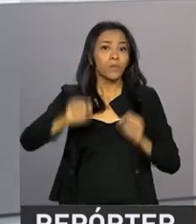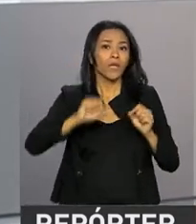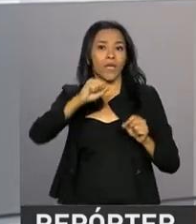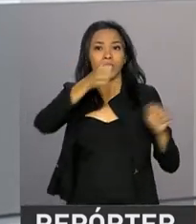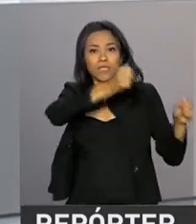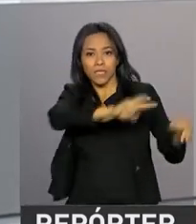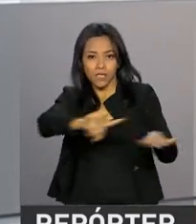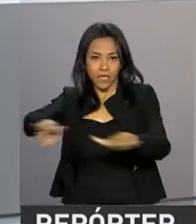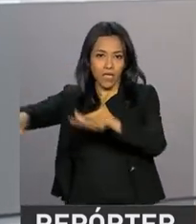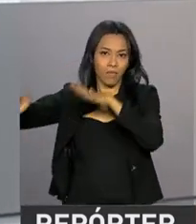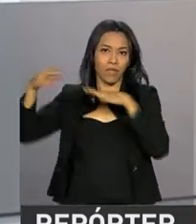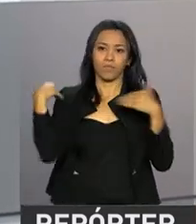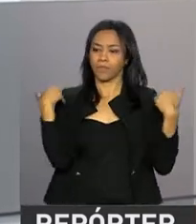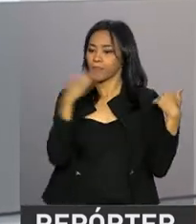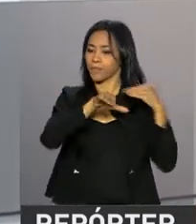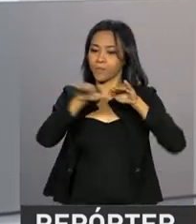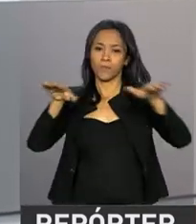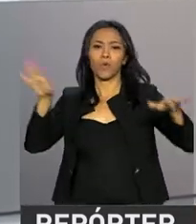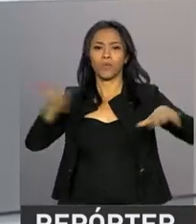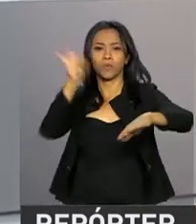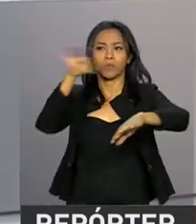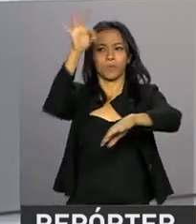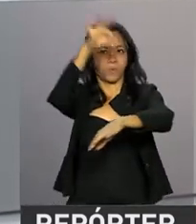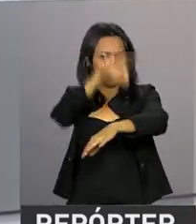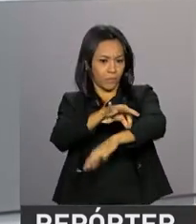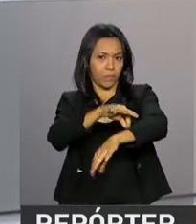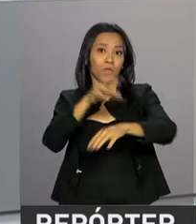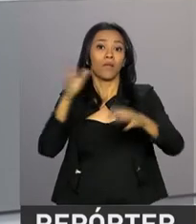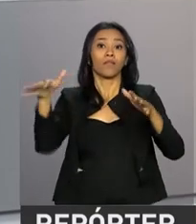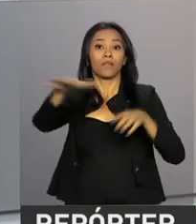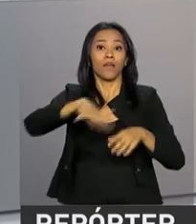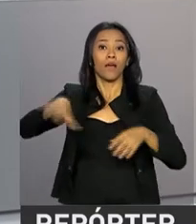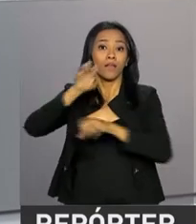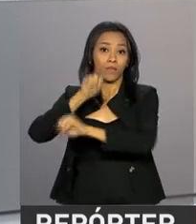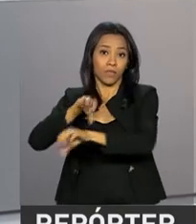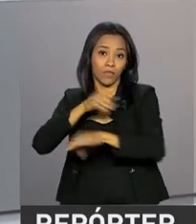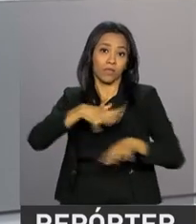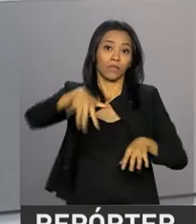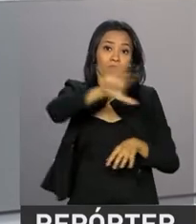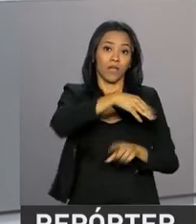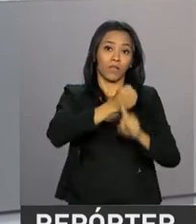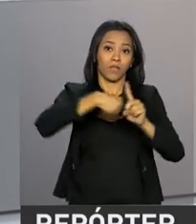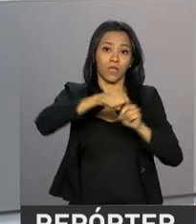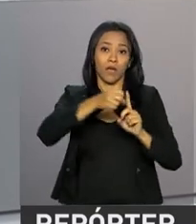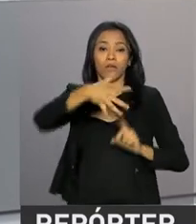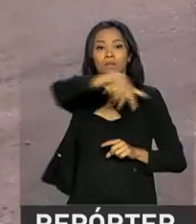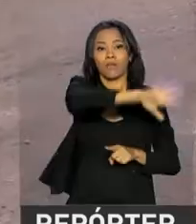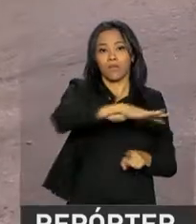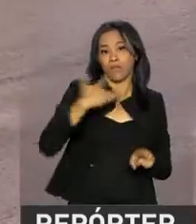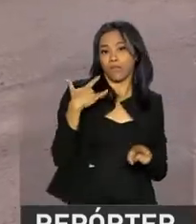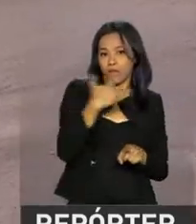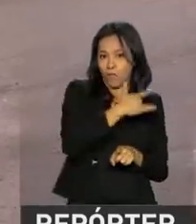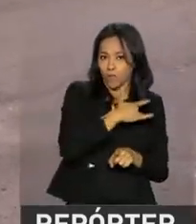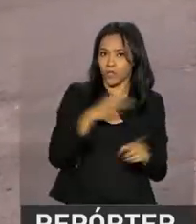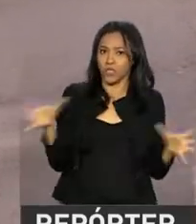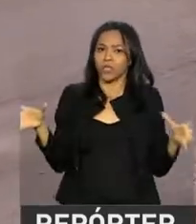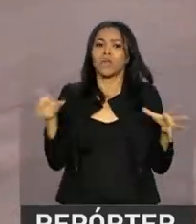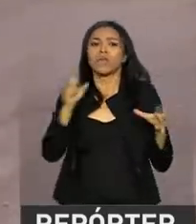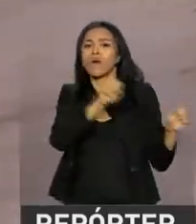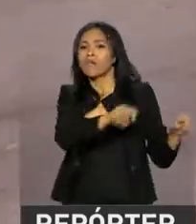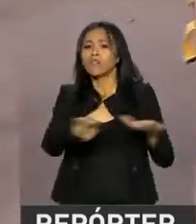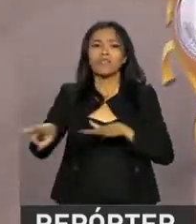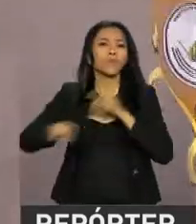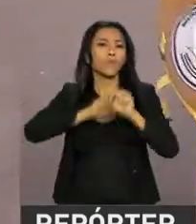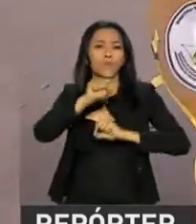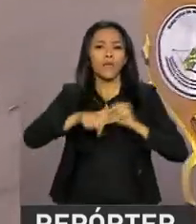de mobilização contra o aedes aegypti nos setores de educação assistência social e saúde entre as ações da semana estão